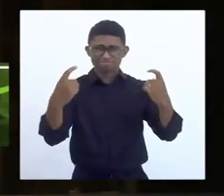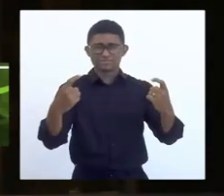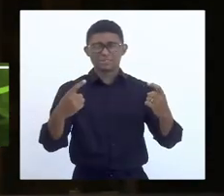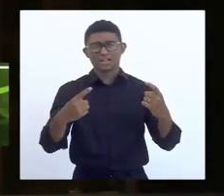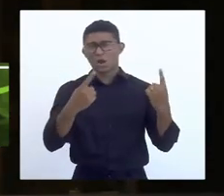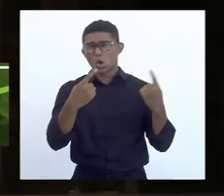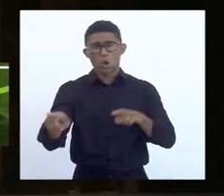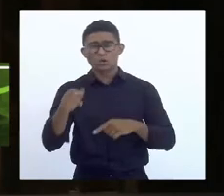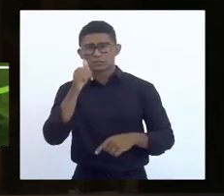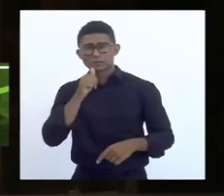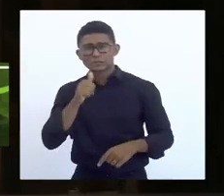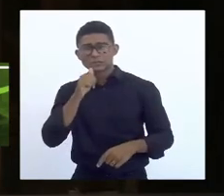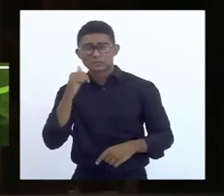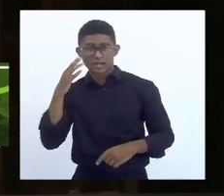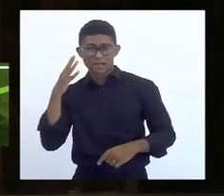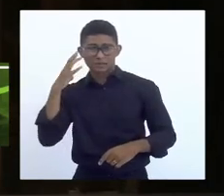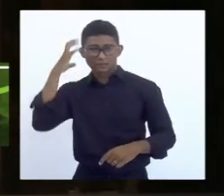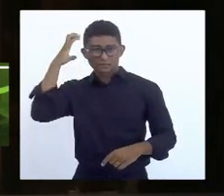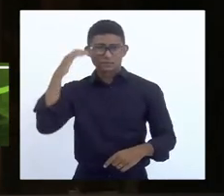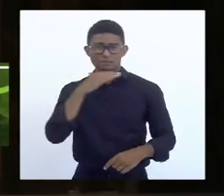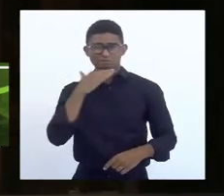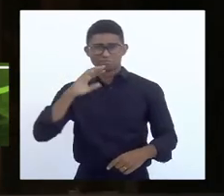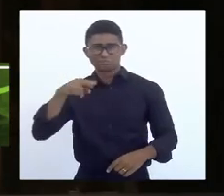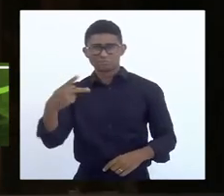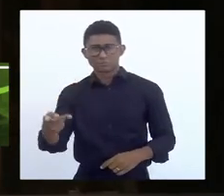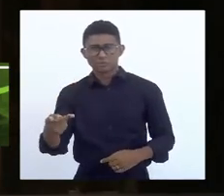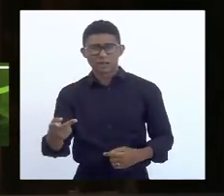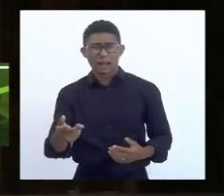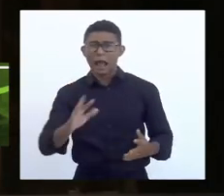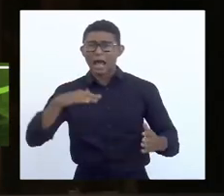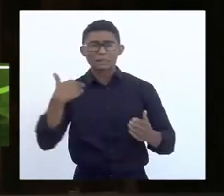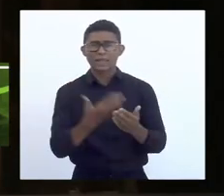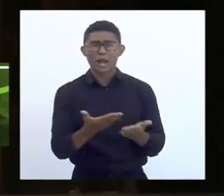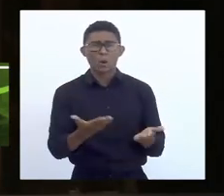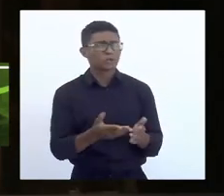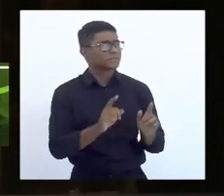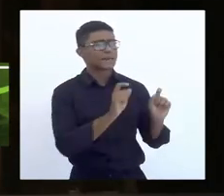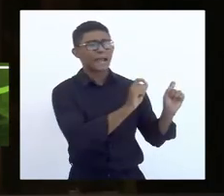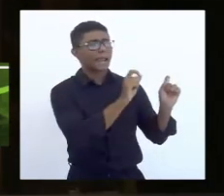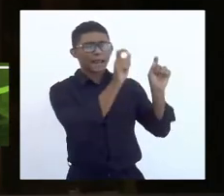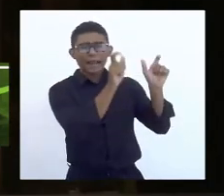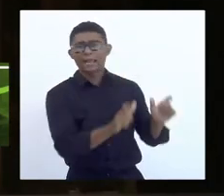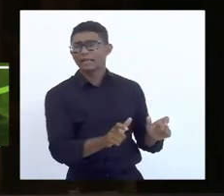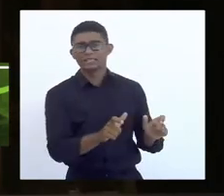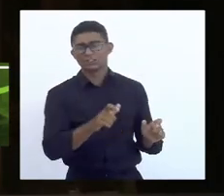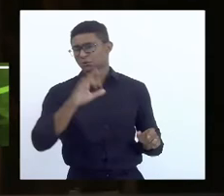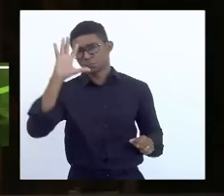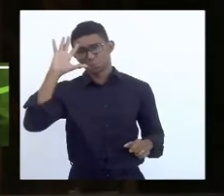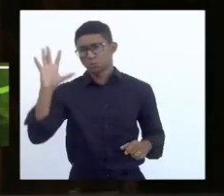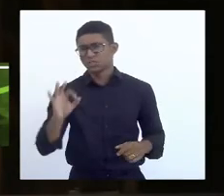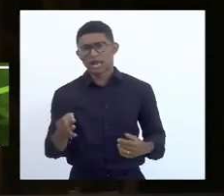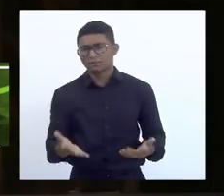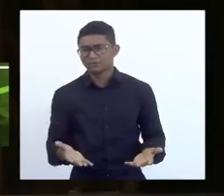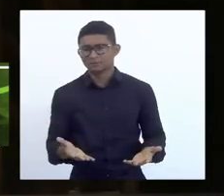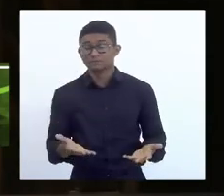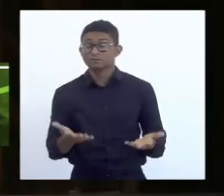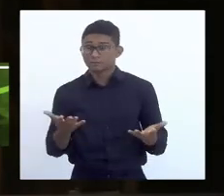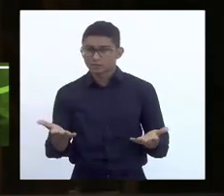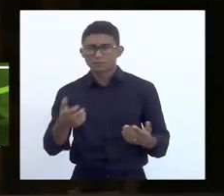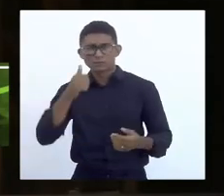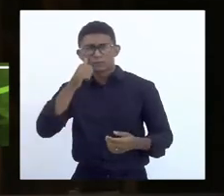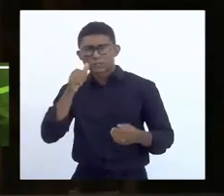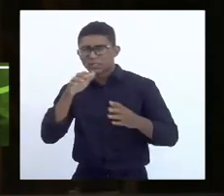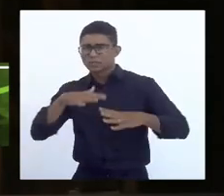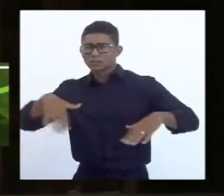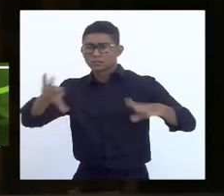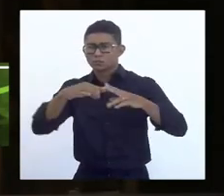mas com a ausência de resposta, principalmente. Então, queria saudar todas as mulheres que estão compondo essa mesa, porque inspiram a